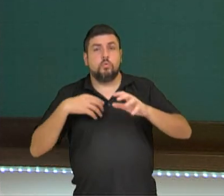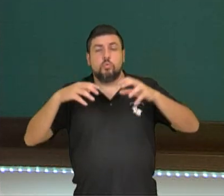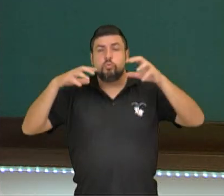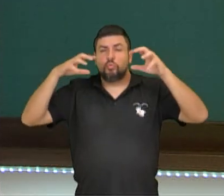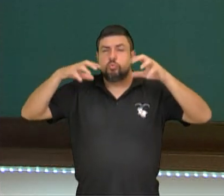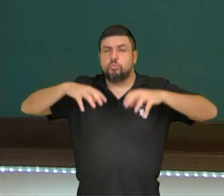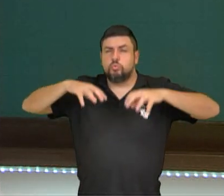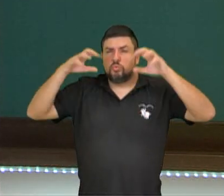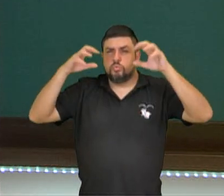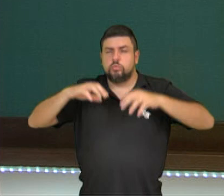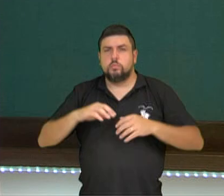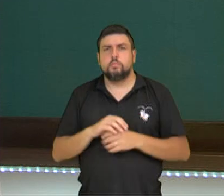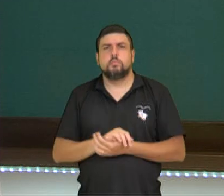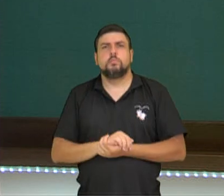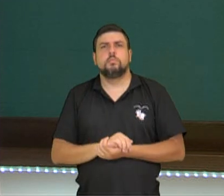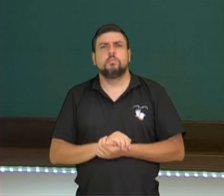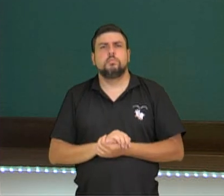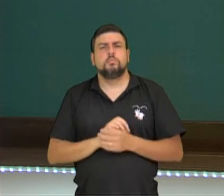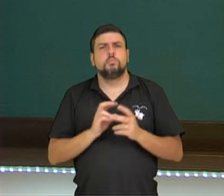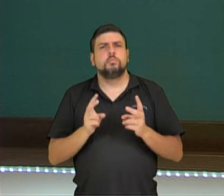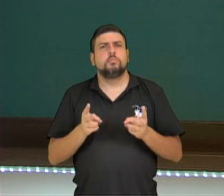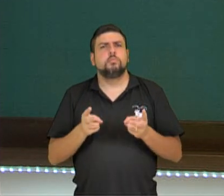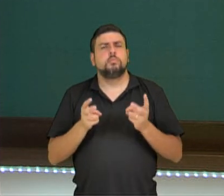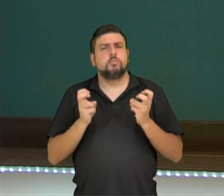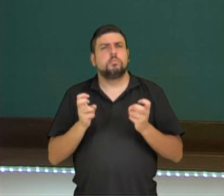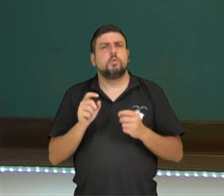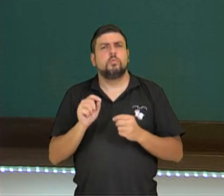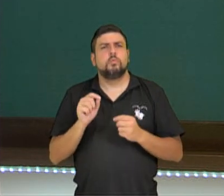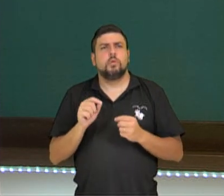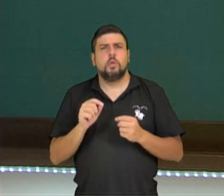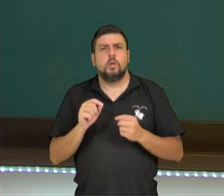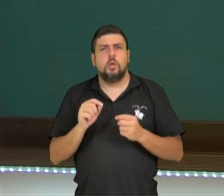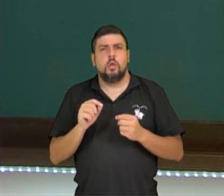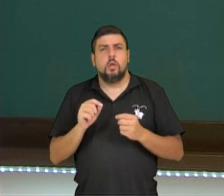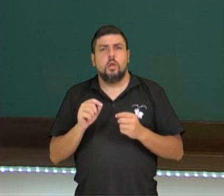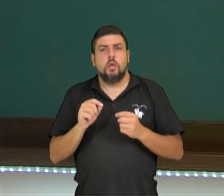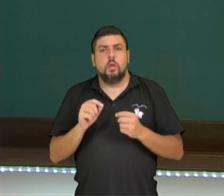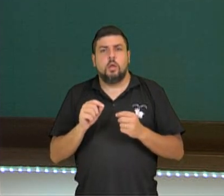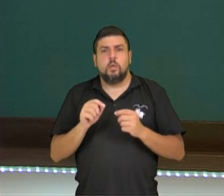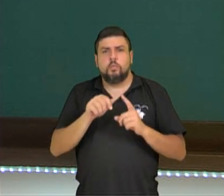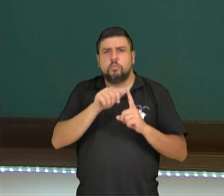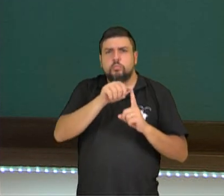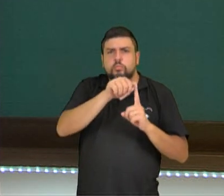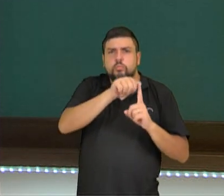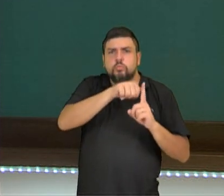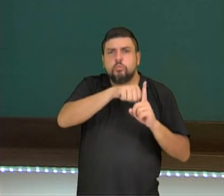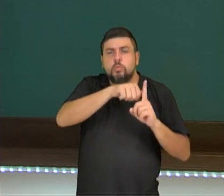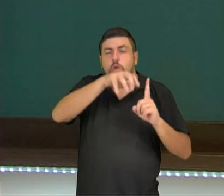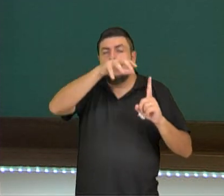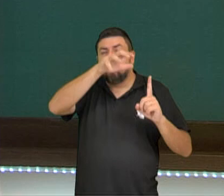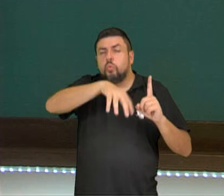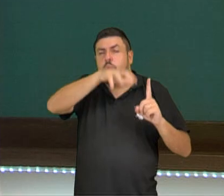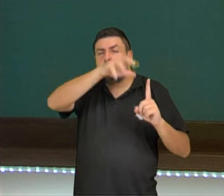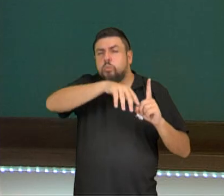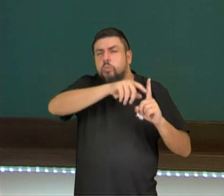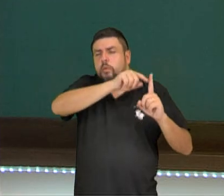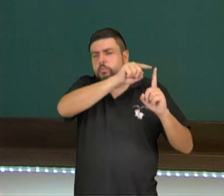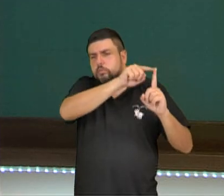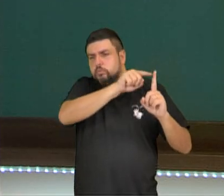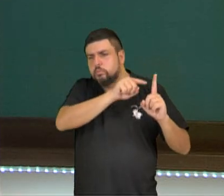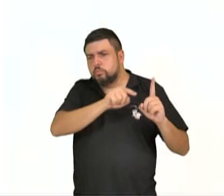de chuva. O que nós observamos aqui? Que nós temos períodos muito chuvosos e outros períodos